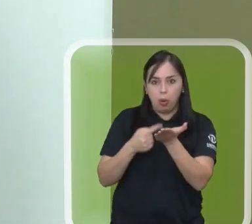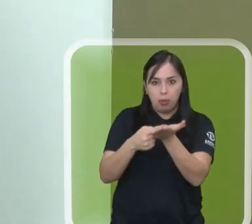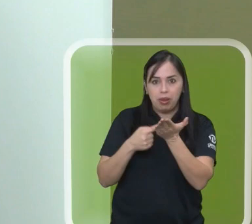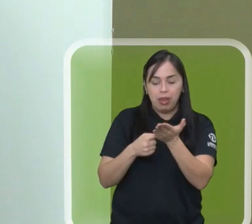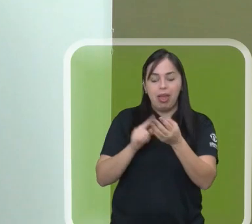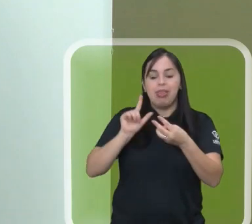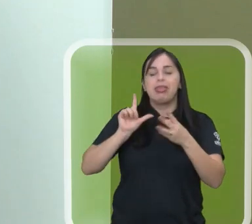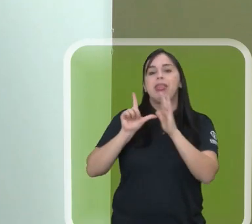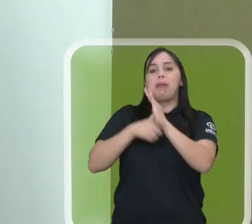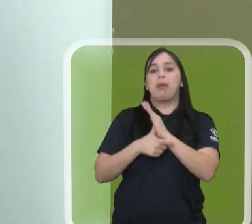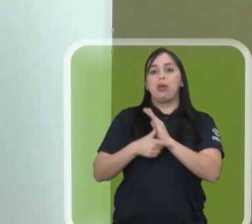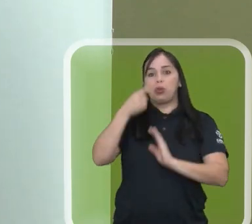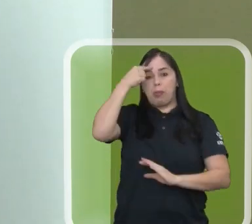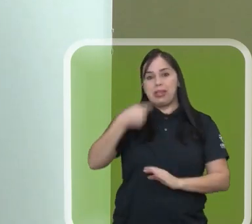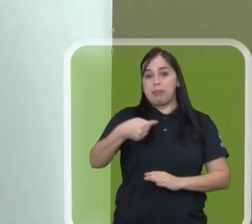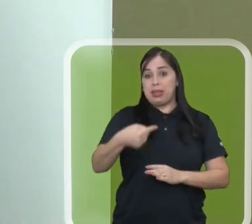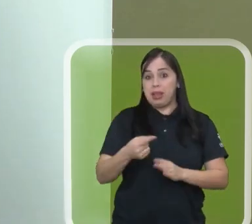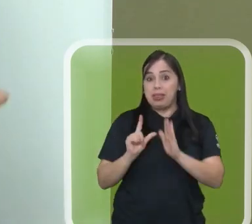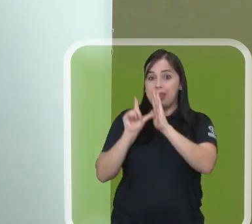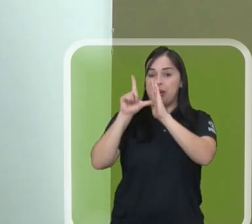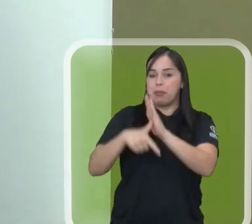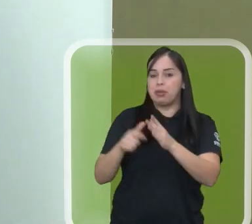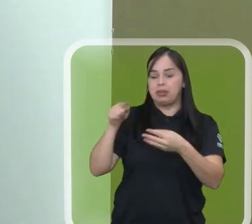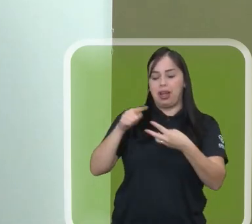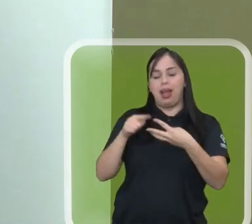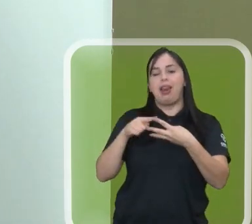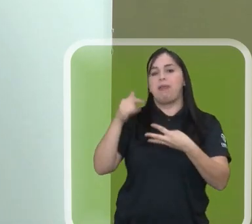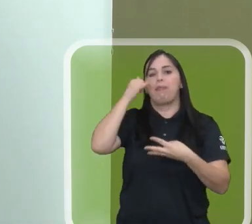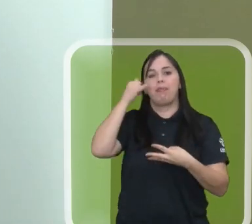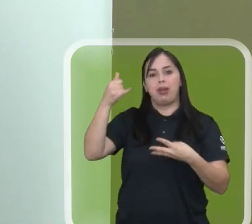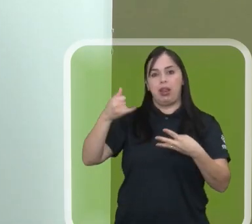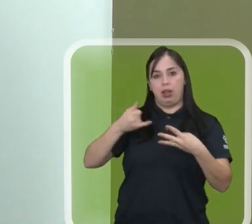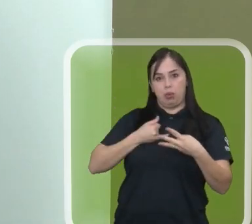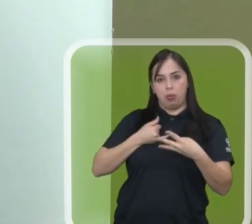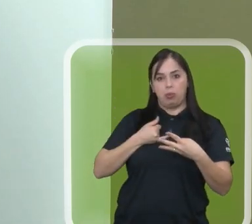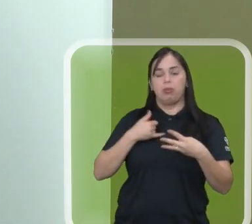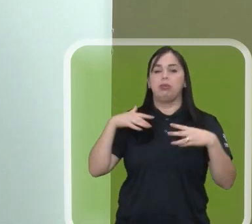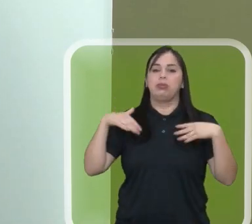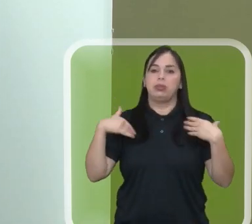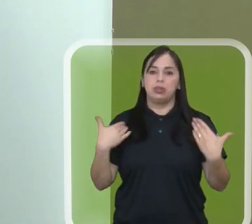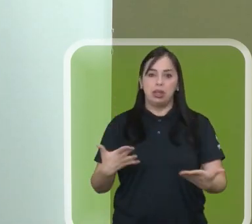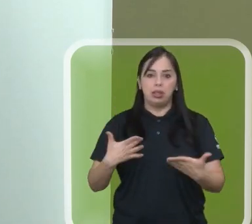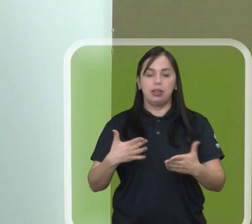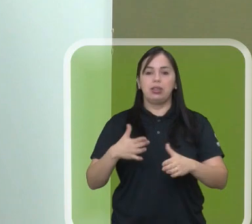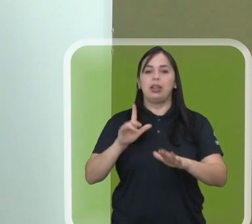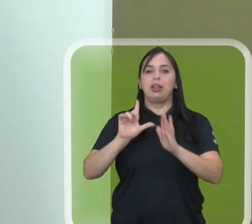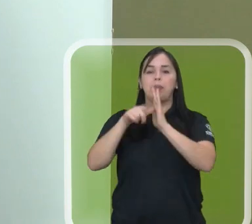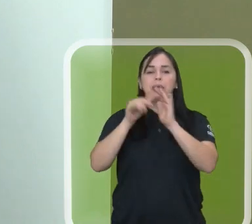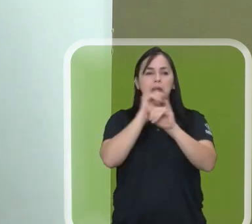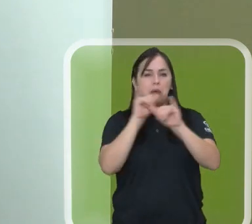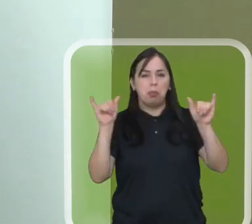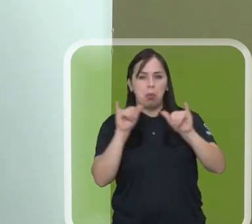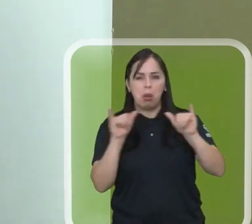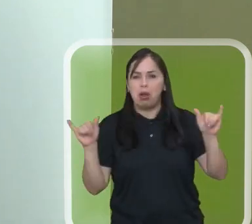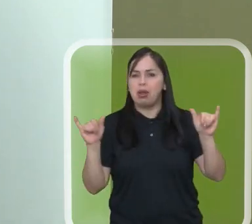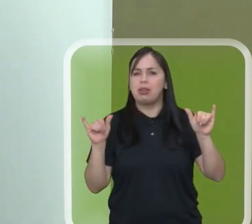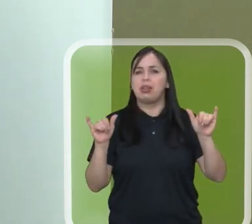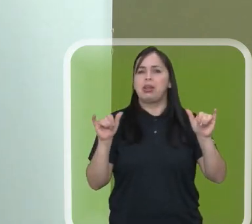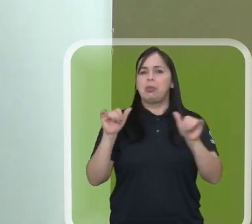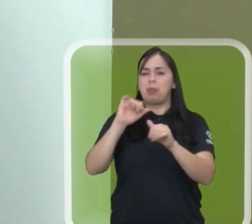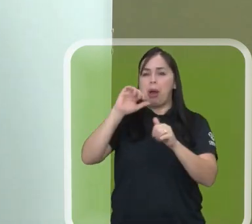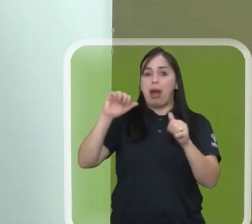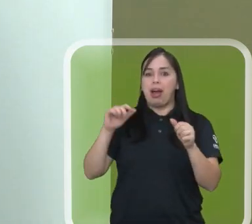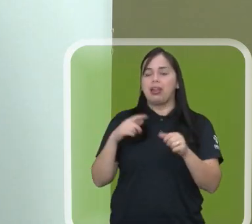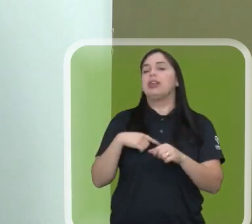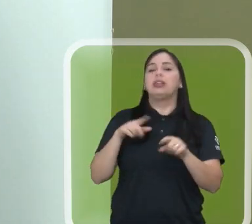ligou. Eu tinha acertado com o Edson Vieira, até quando foi divulgado, toda a imprensa, eu acho que todas apoiaram o nome